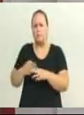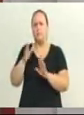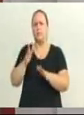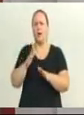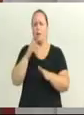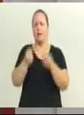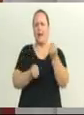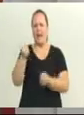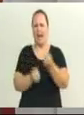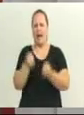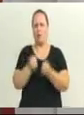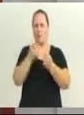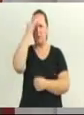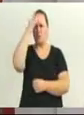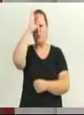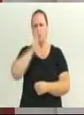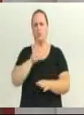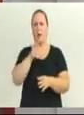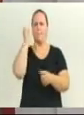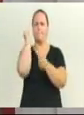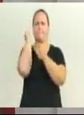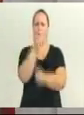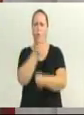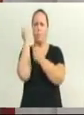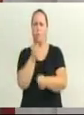cidadão, né, tá respondendo esse crime, inclusive.